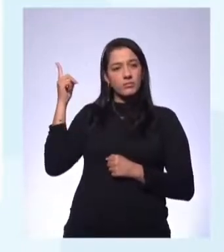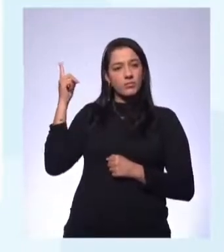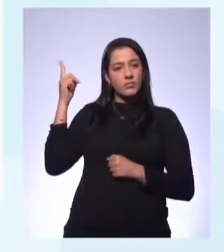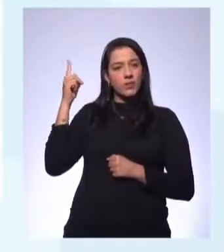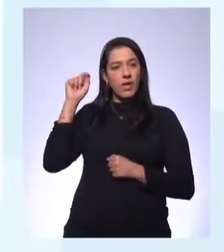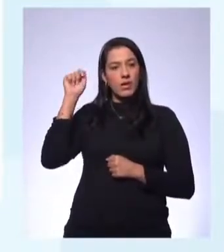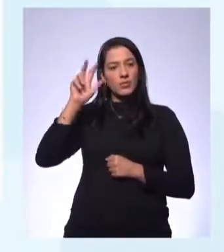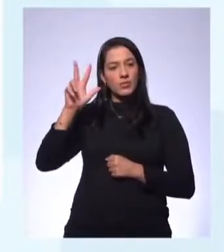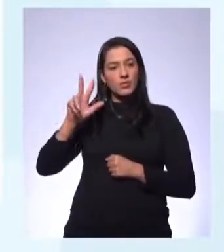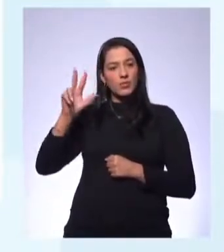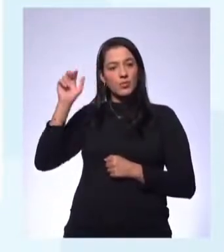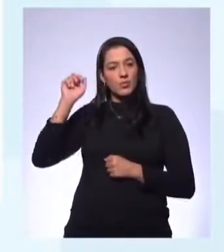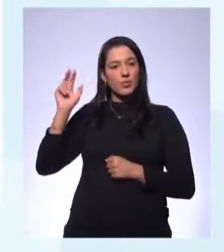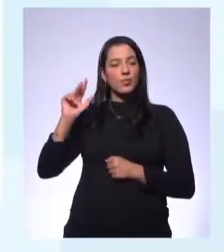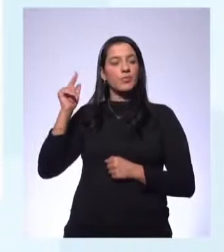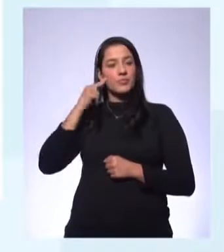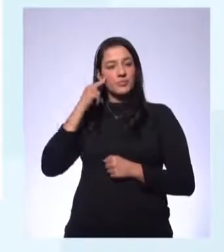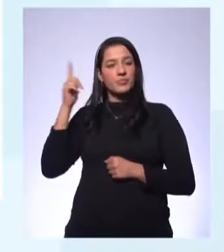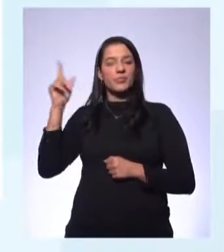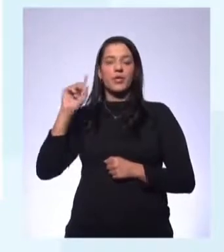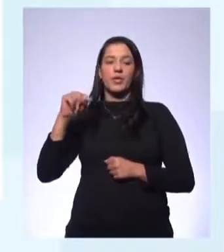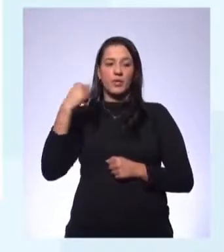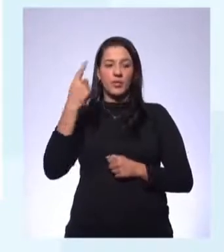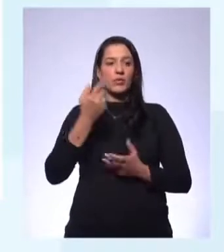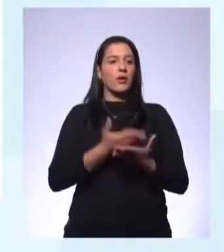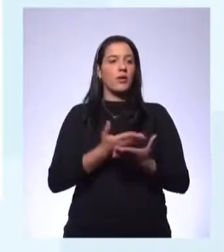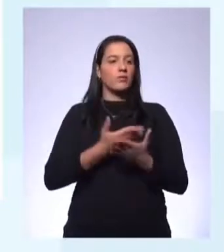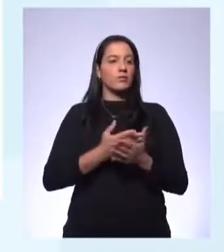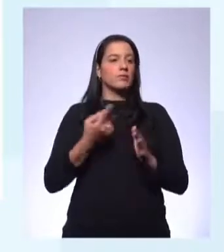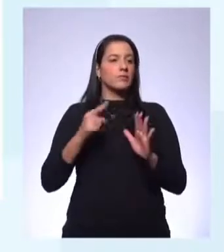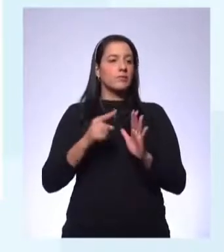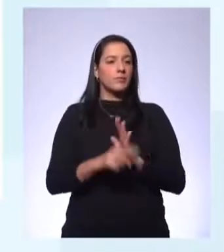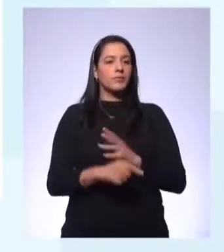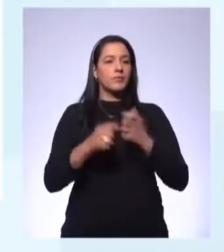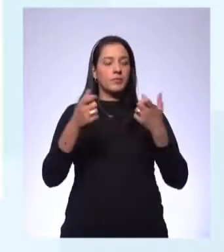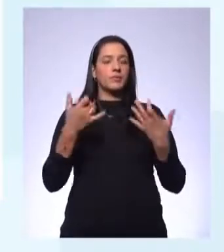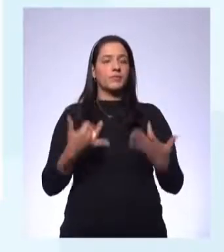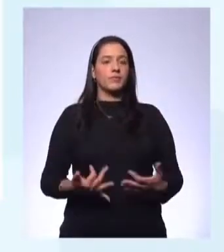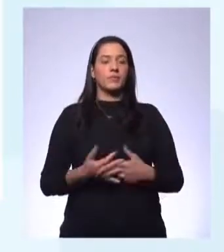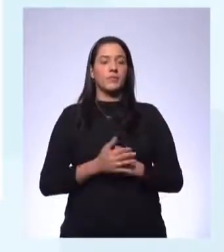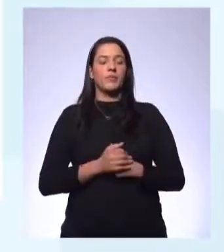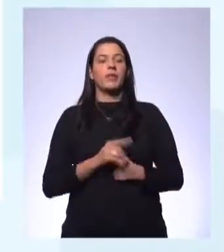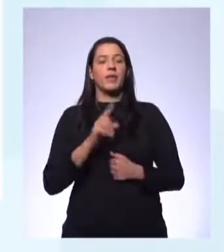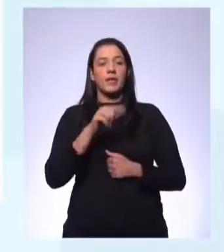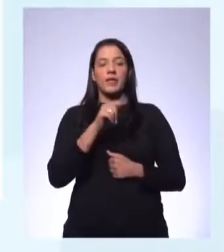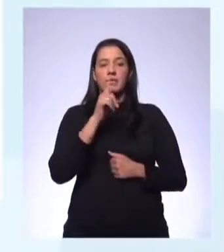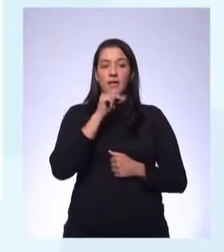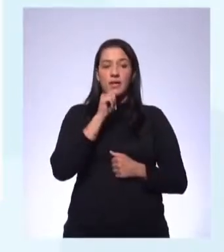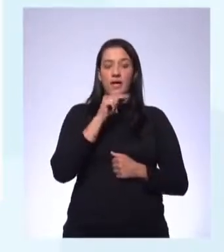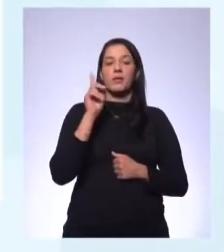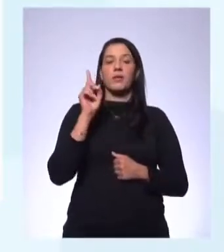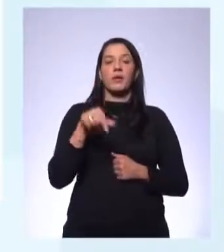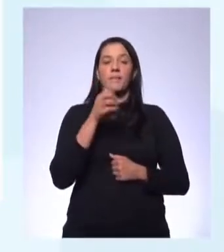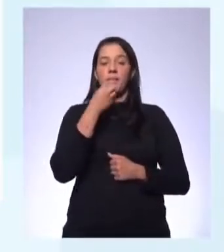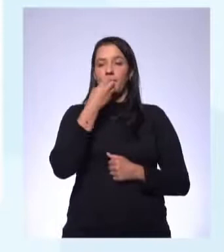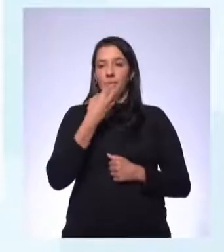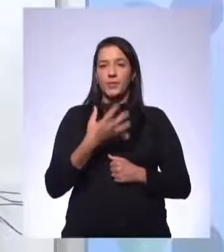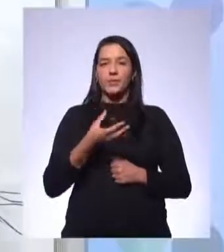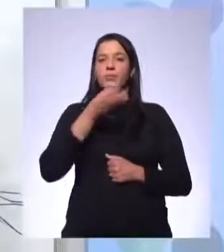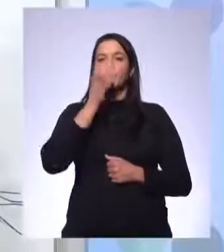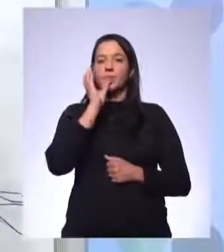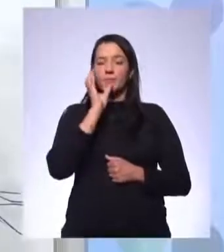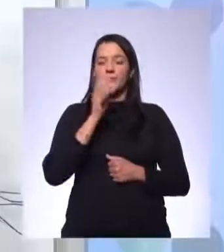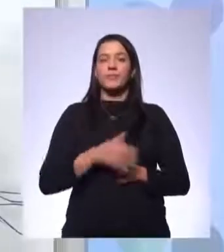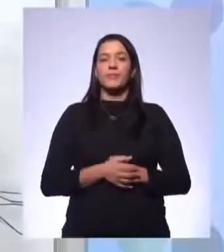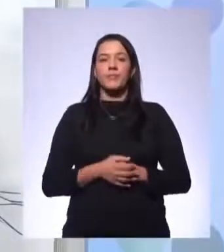outros que a gente vai apresentar numa outra aula. Esse aquífero é enorme, água boa, e esse que é o aspecto da aula que a gente te